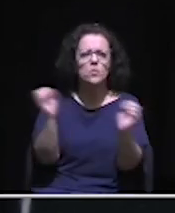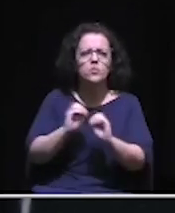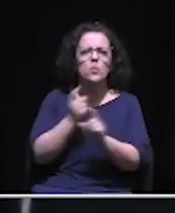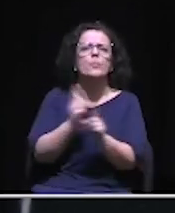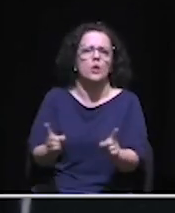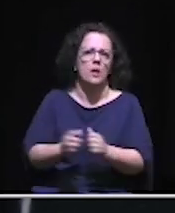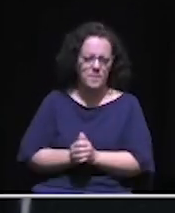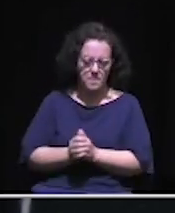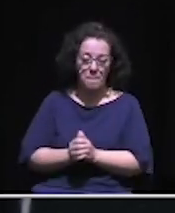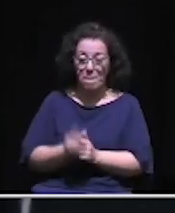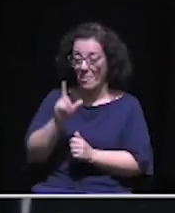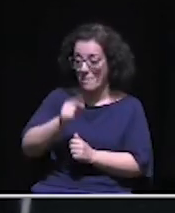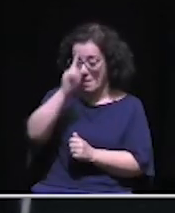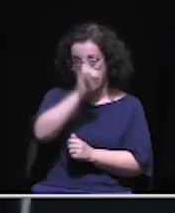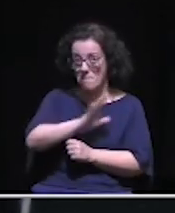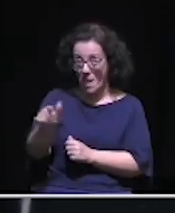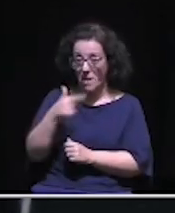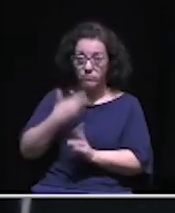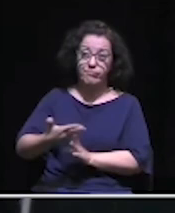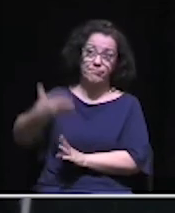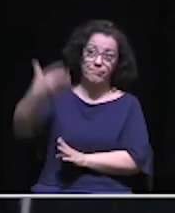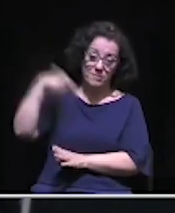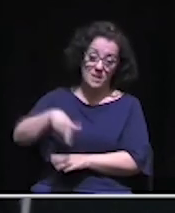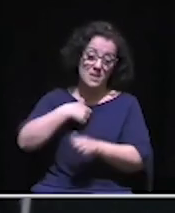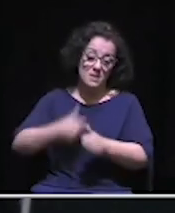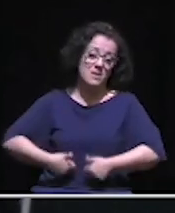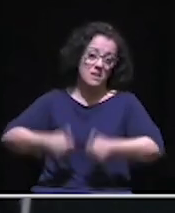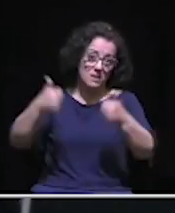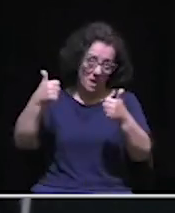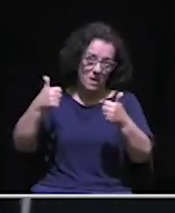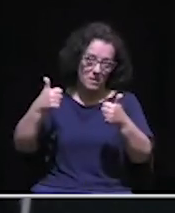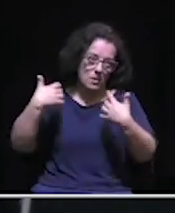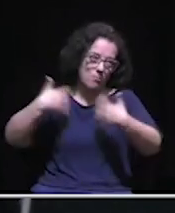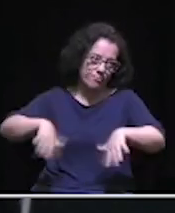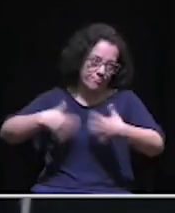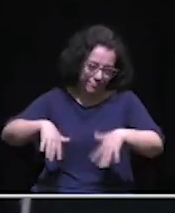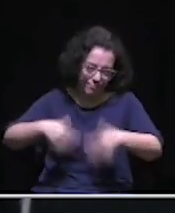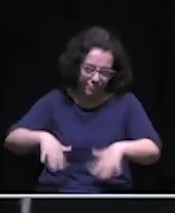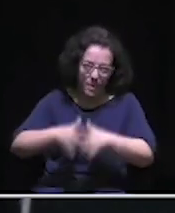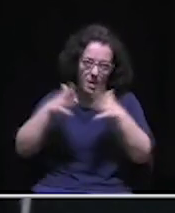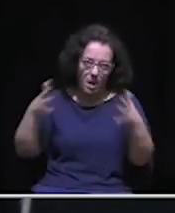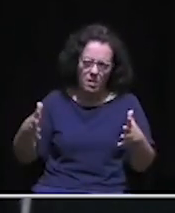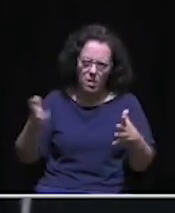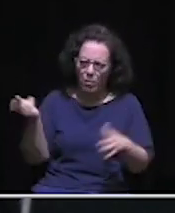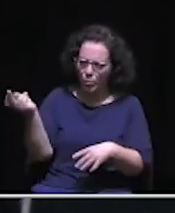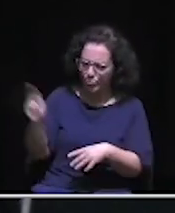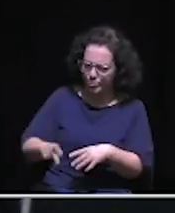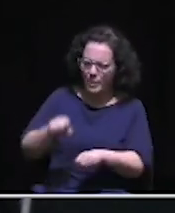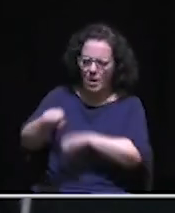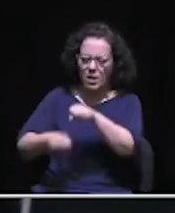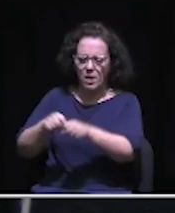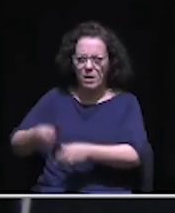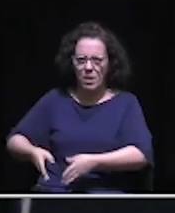disso, sabendo há tanto tempo que iríamos ter estes grandes constrangimentos na cidade, ainda se percebe menos a paragem na expansão da rede ciclável